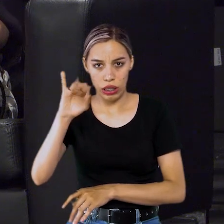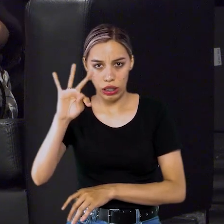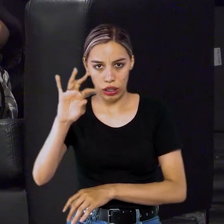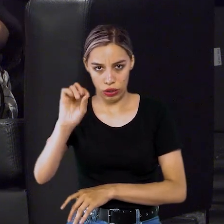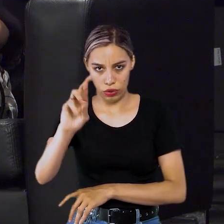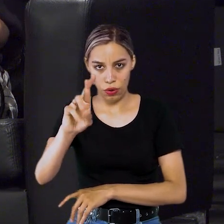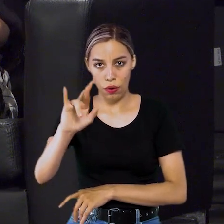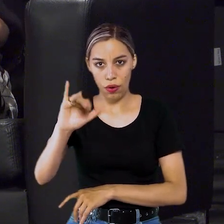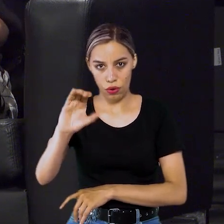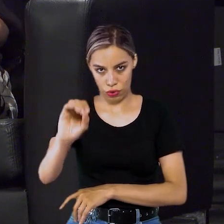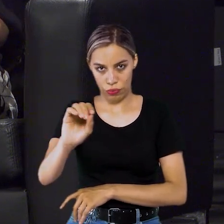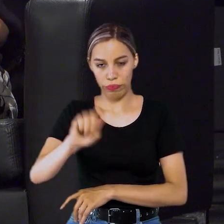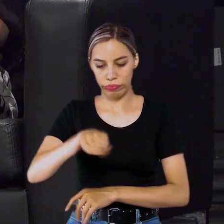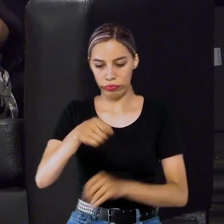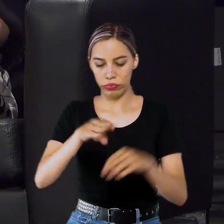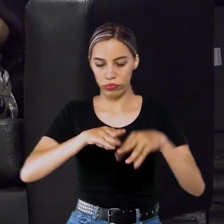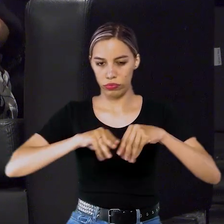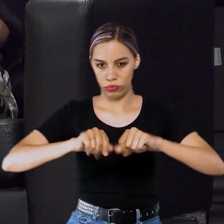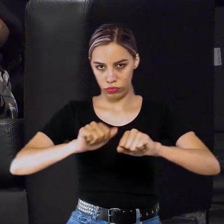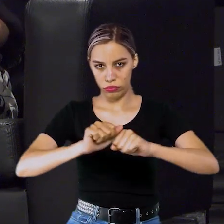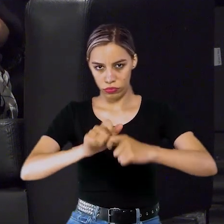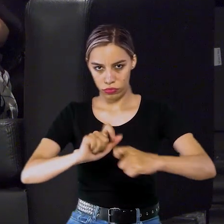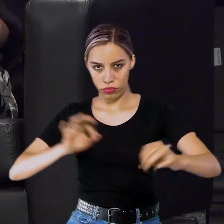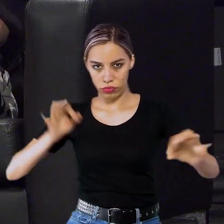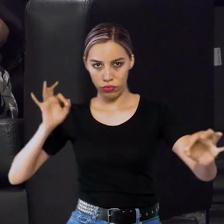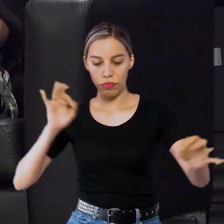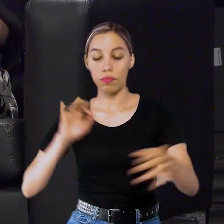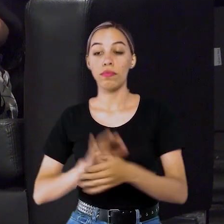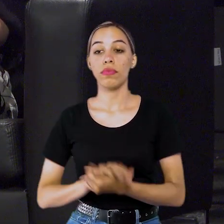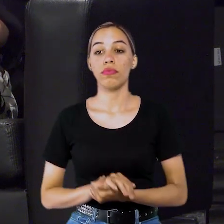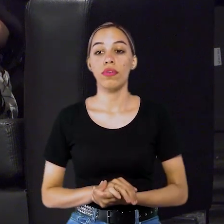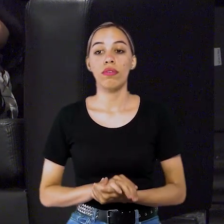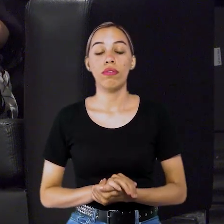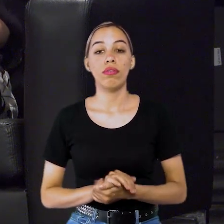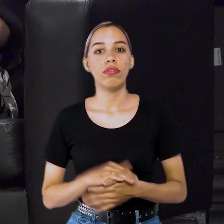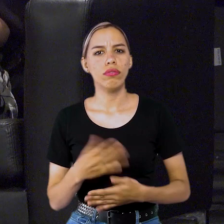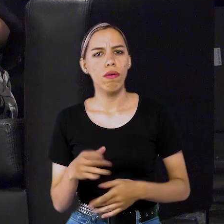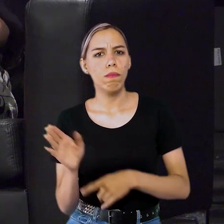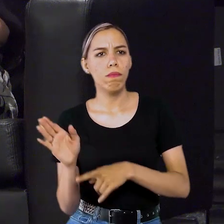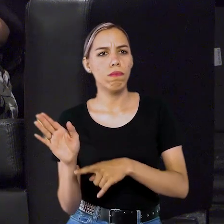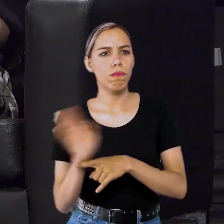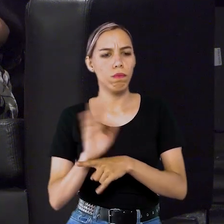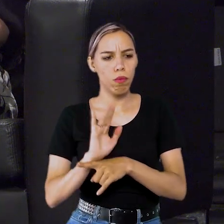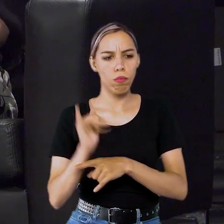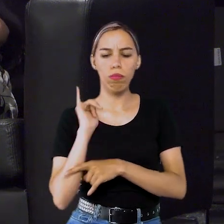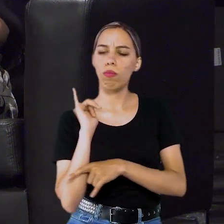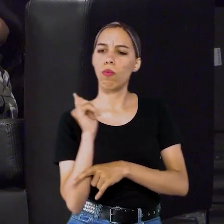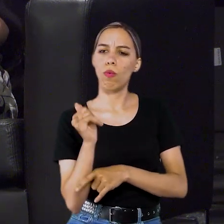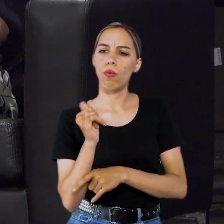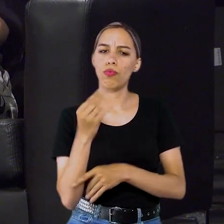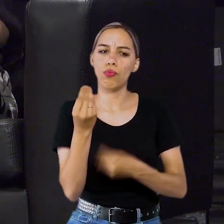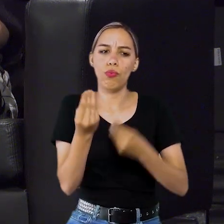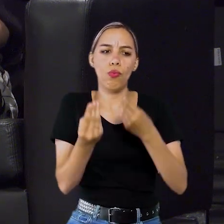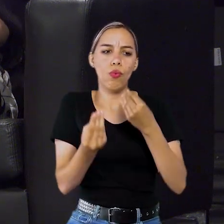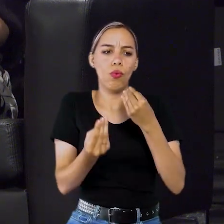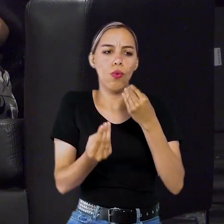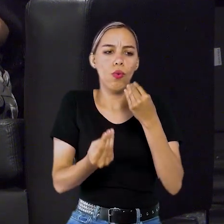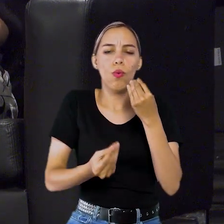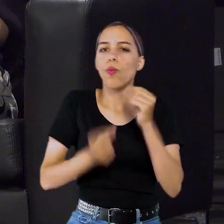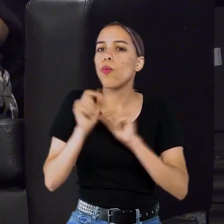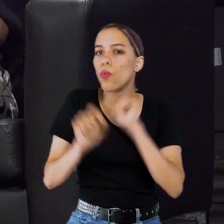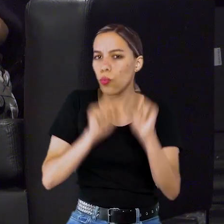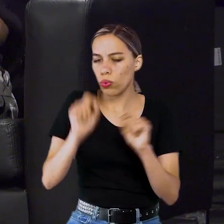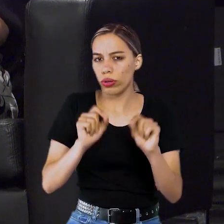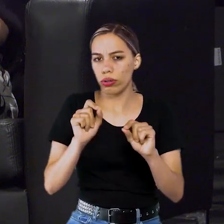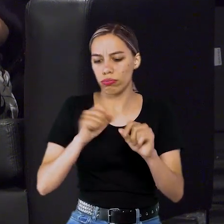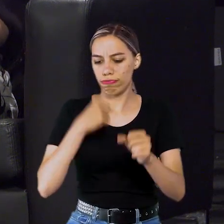E O Território, ele é um filme que ele conta exatamente um pouco da luta, né,